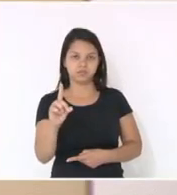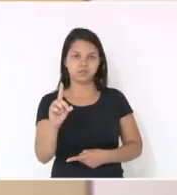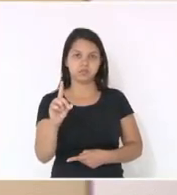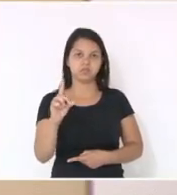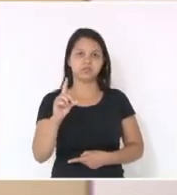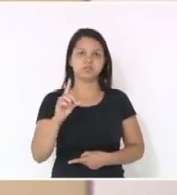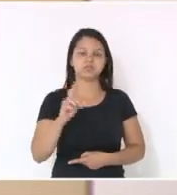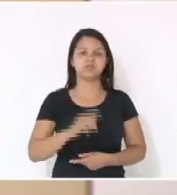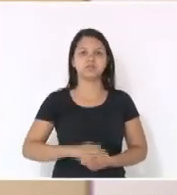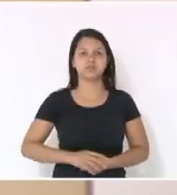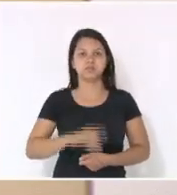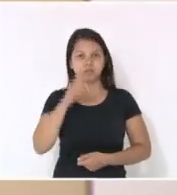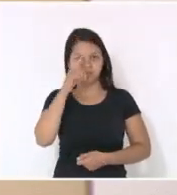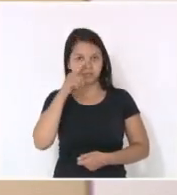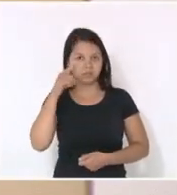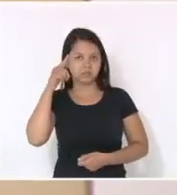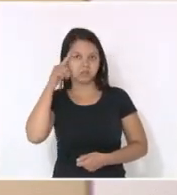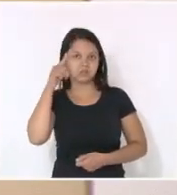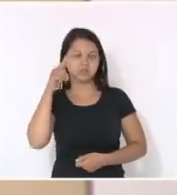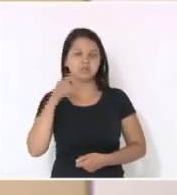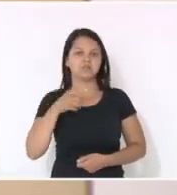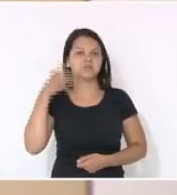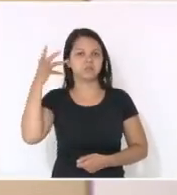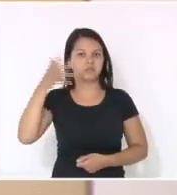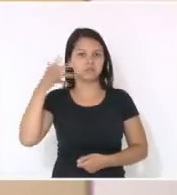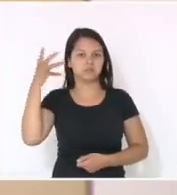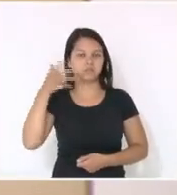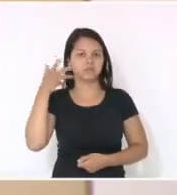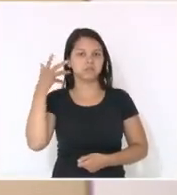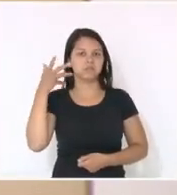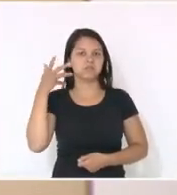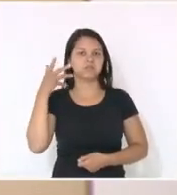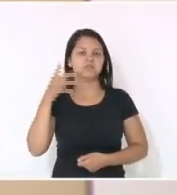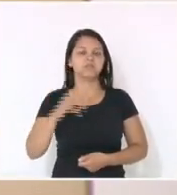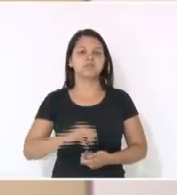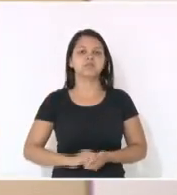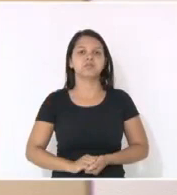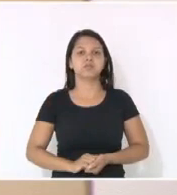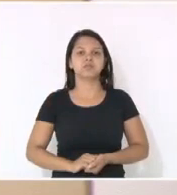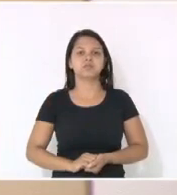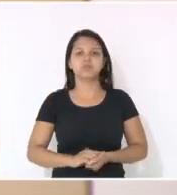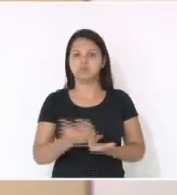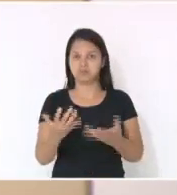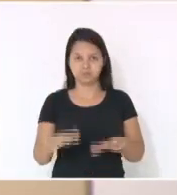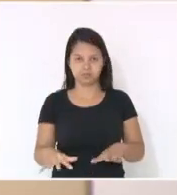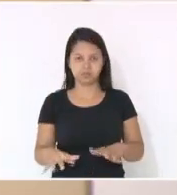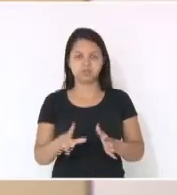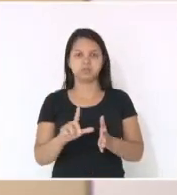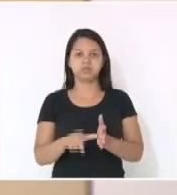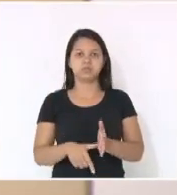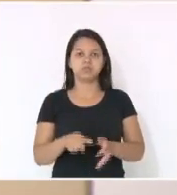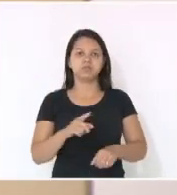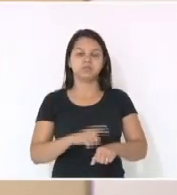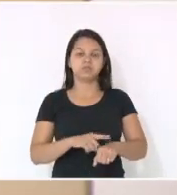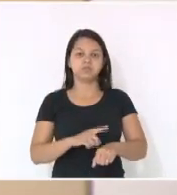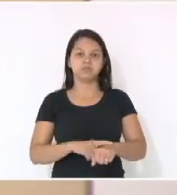vai fazer uso da palavra. Pula. Próximo partido, o Partido dos